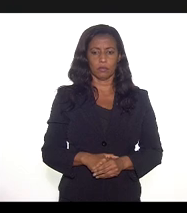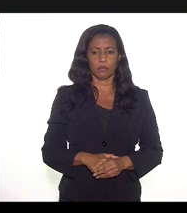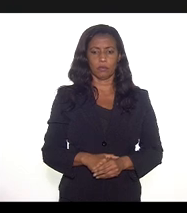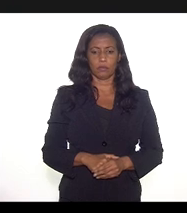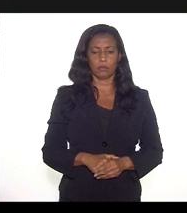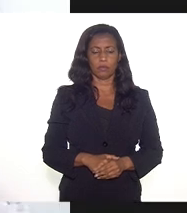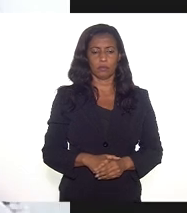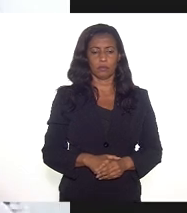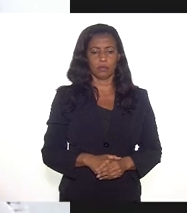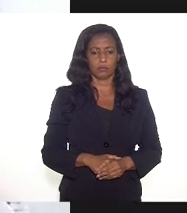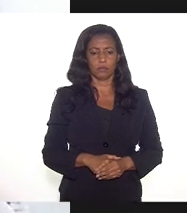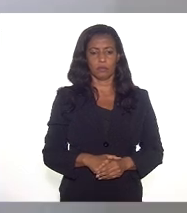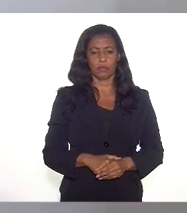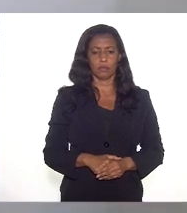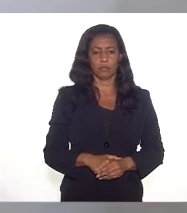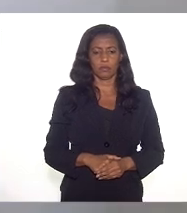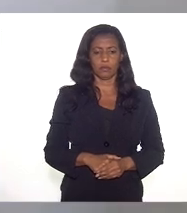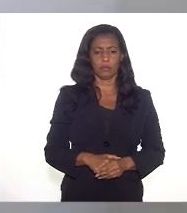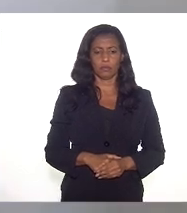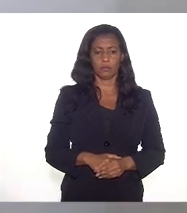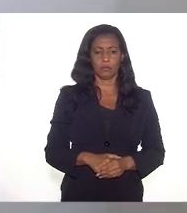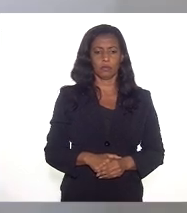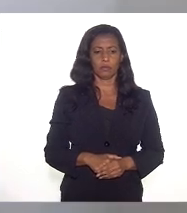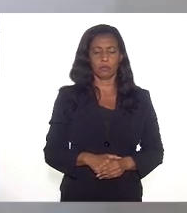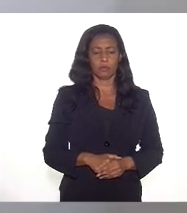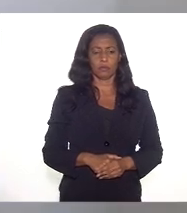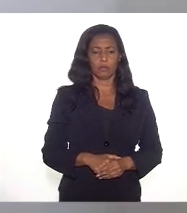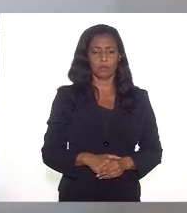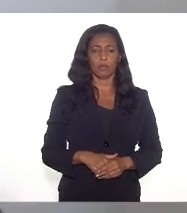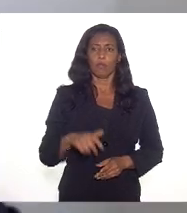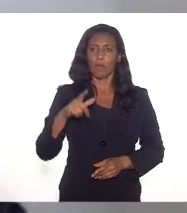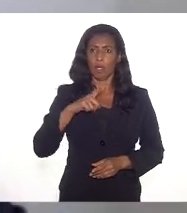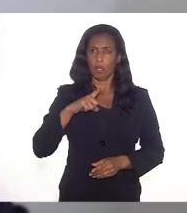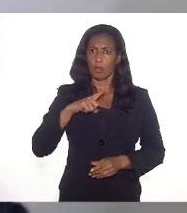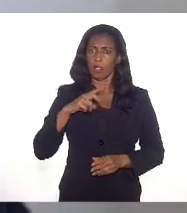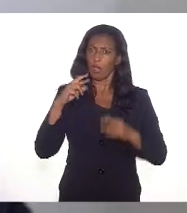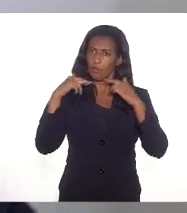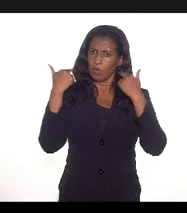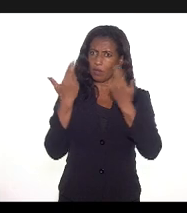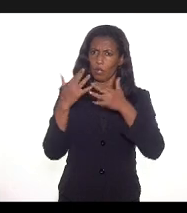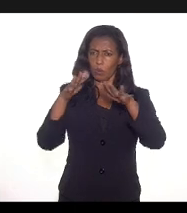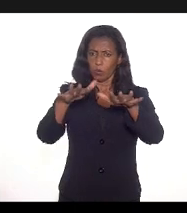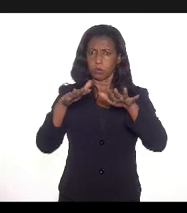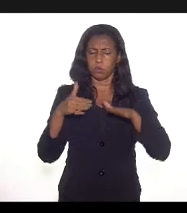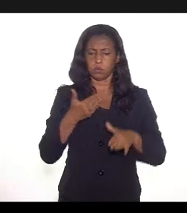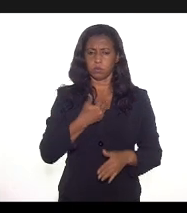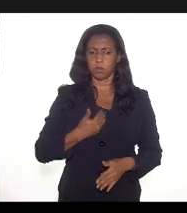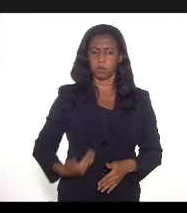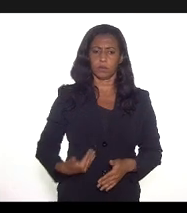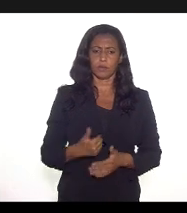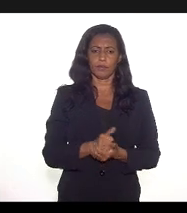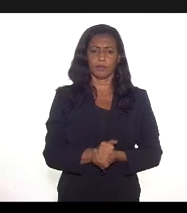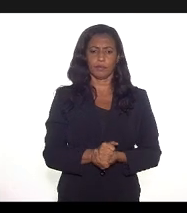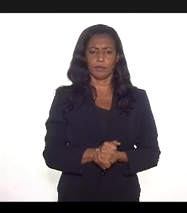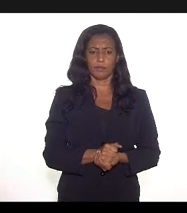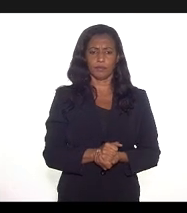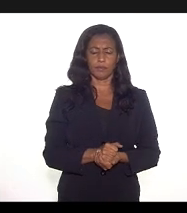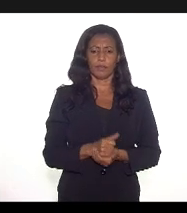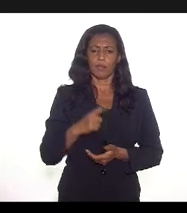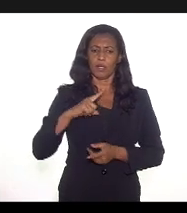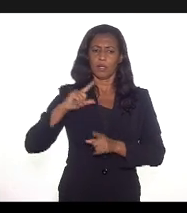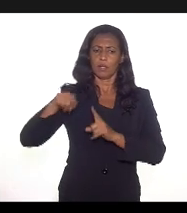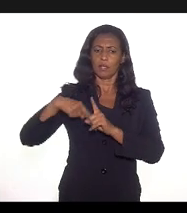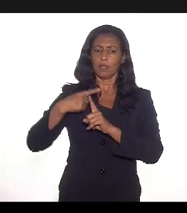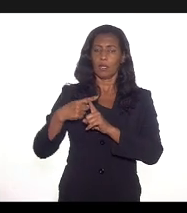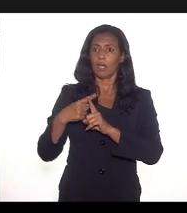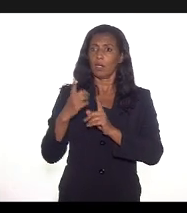informações que a Renata falou? Eu queria ter acesso. Claro, é público. Teve audiência pública, claro, claro. Então, onde que a gente encontra? E mais que isso,